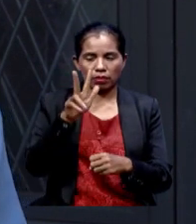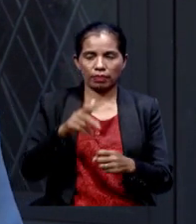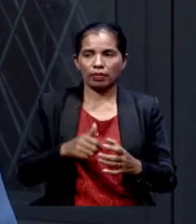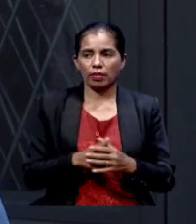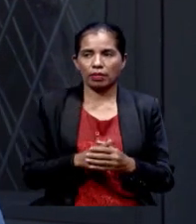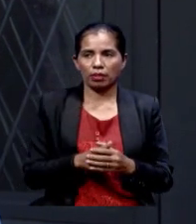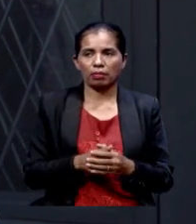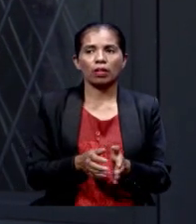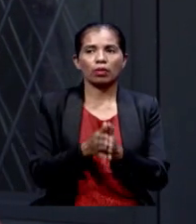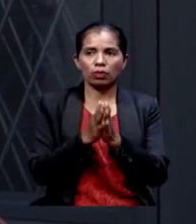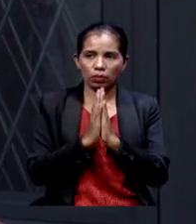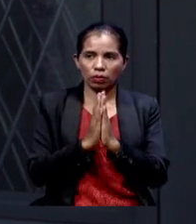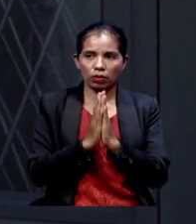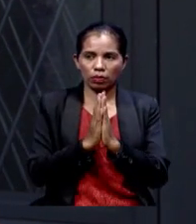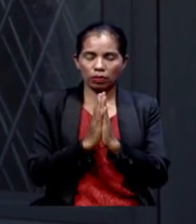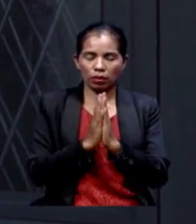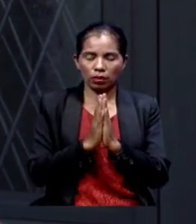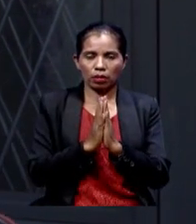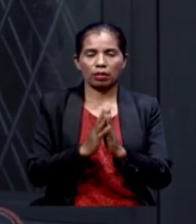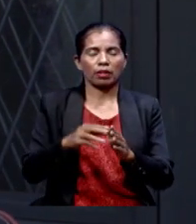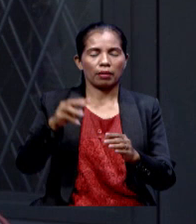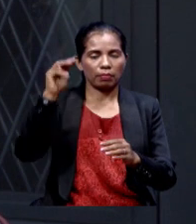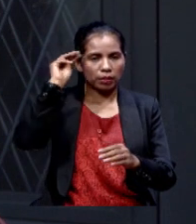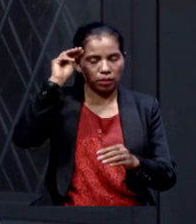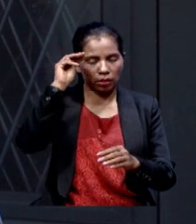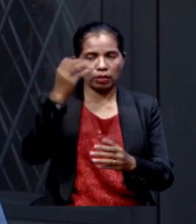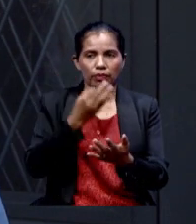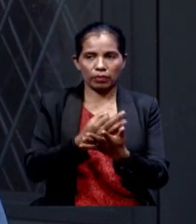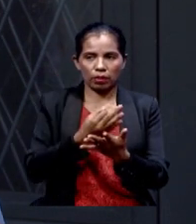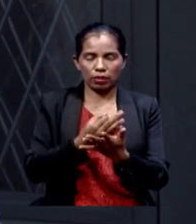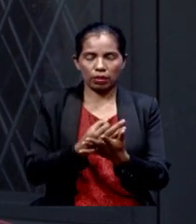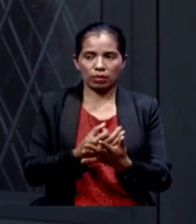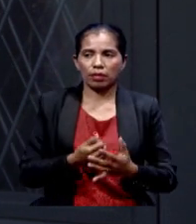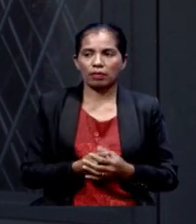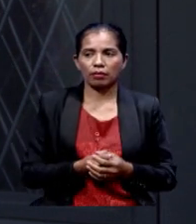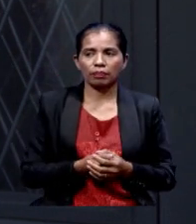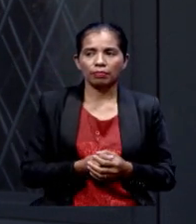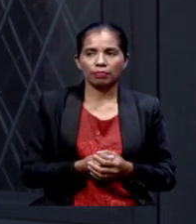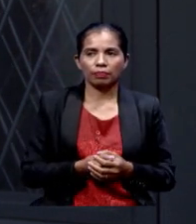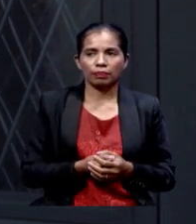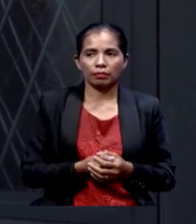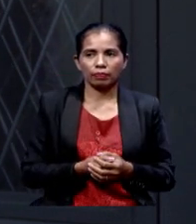para uso vai ter sua excelência ministério finanças para tu belem